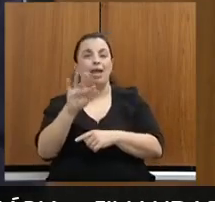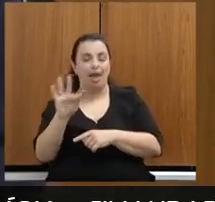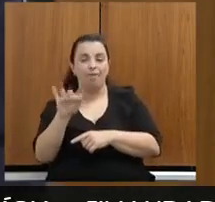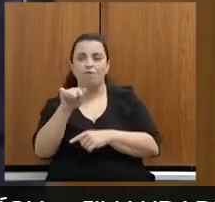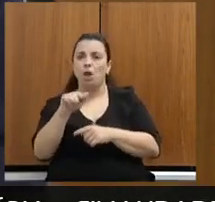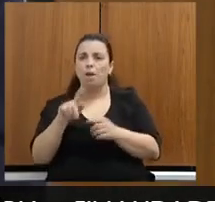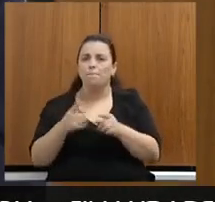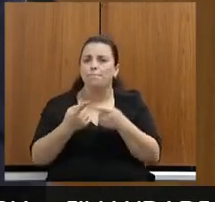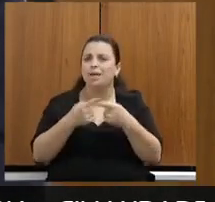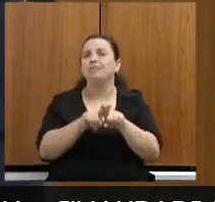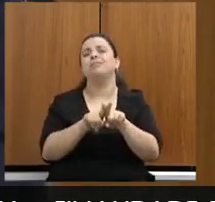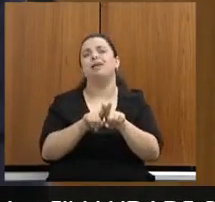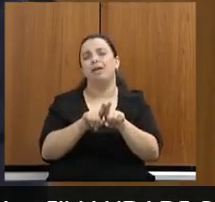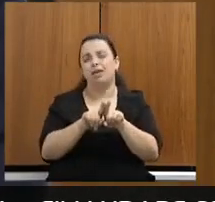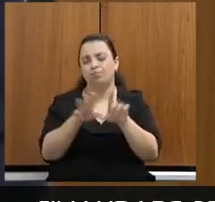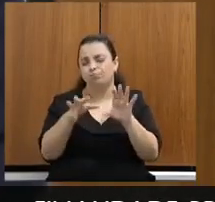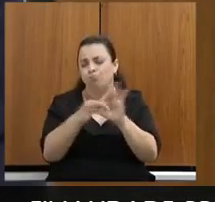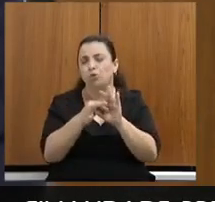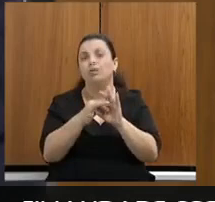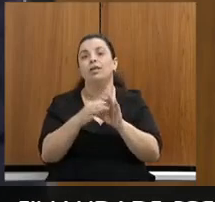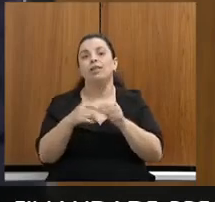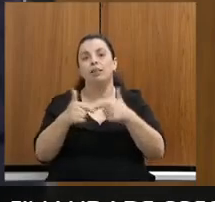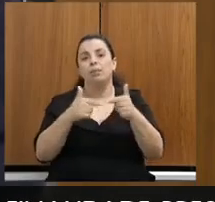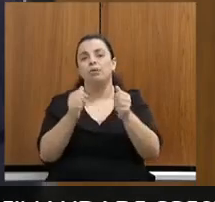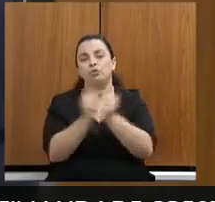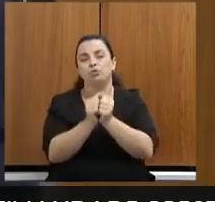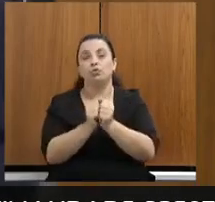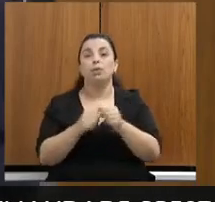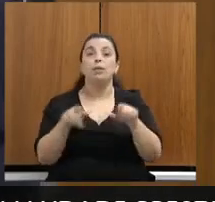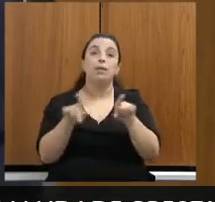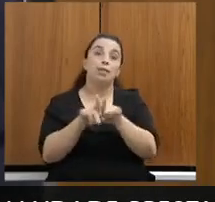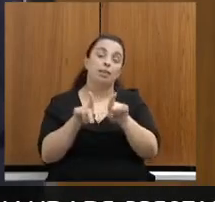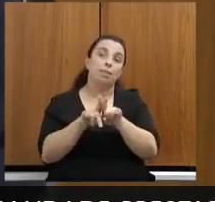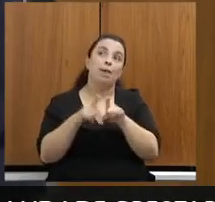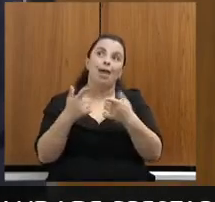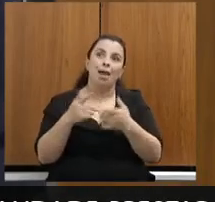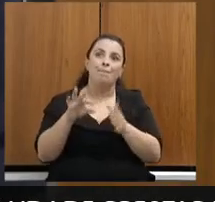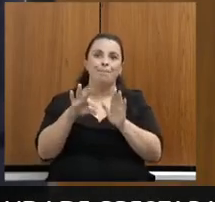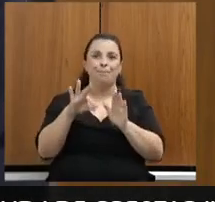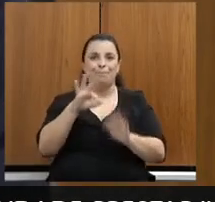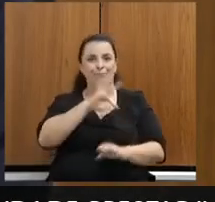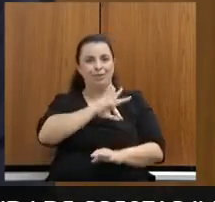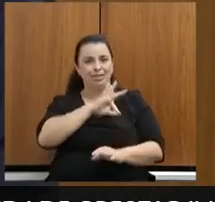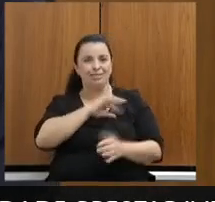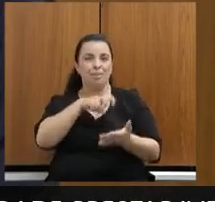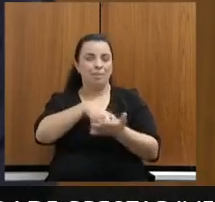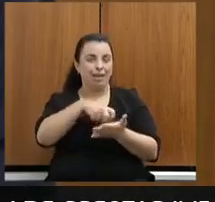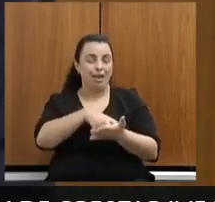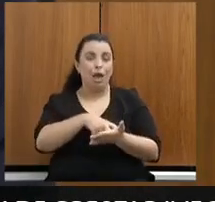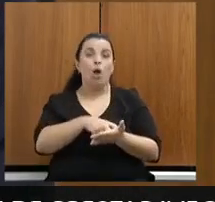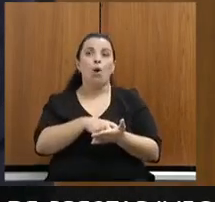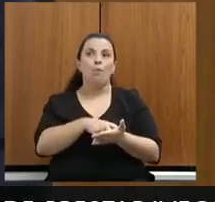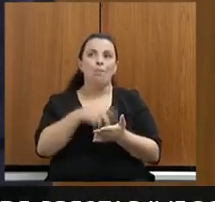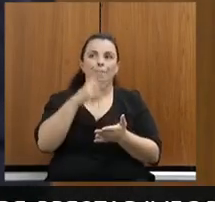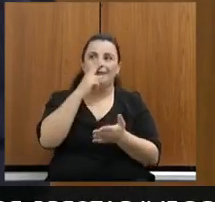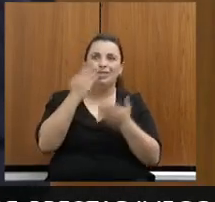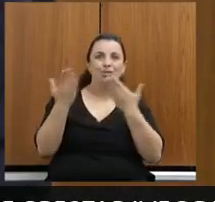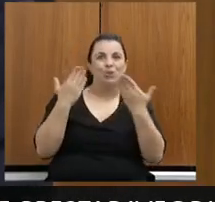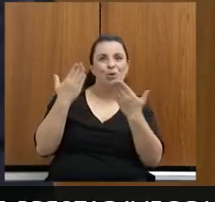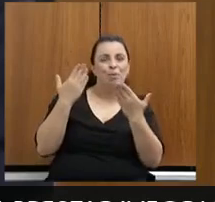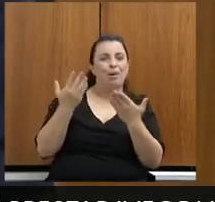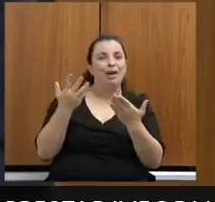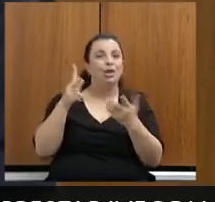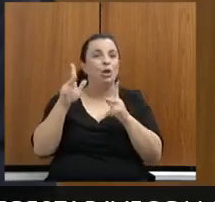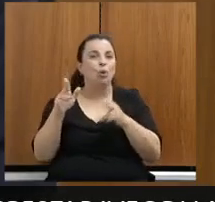PRF é eu enxergo na polícia penal aquilo que foi a PRF no passado que a gente olhar a PRF a